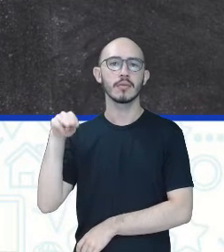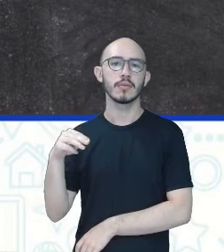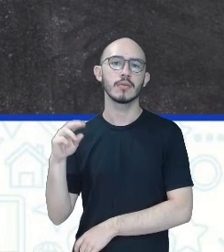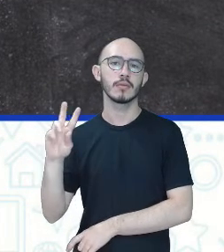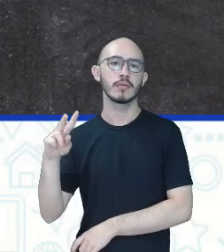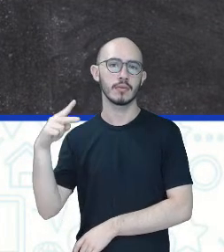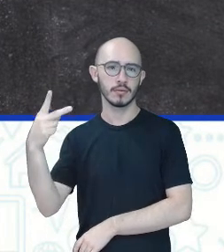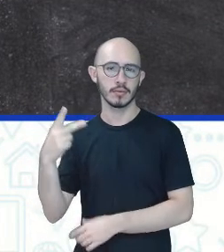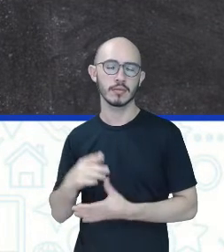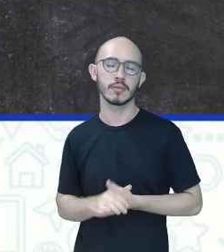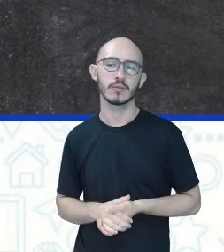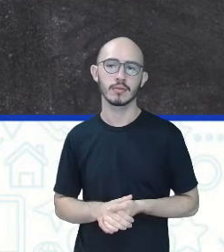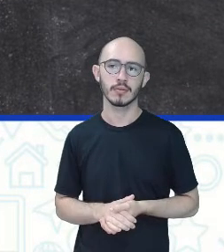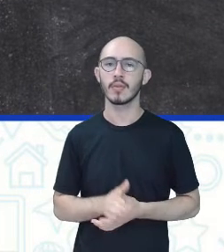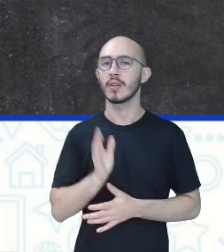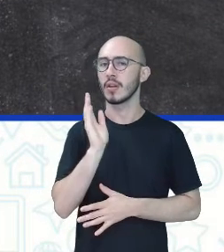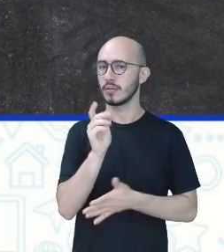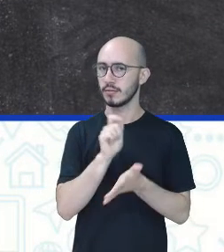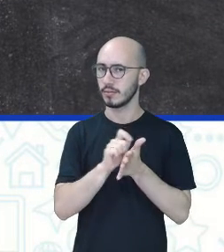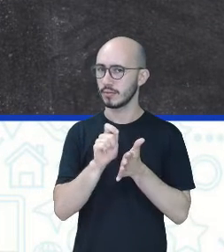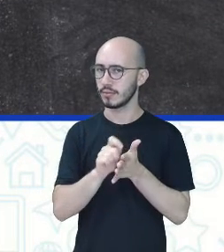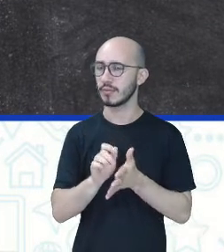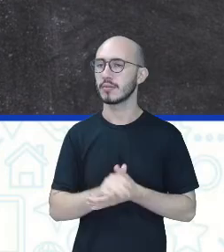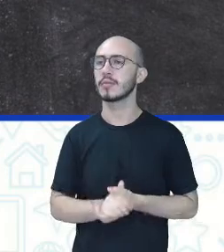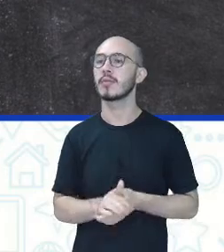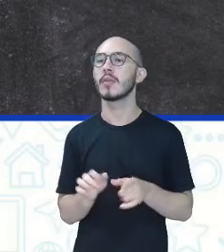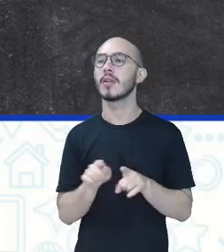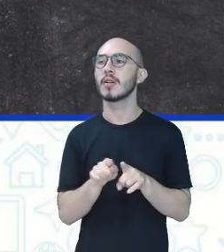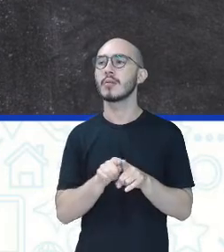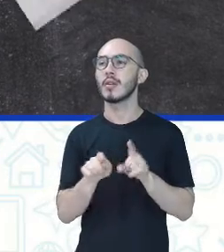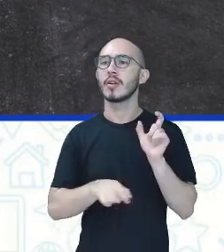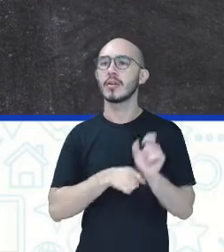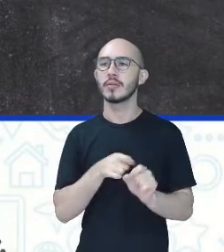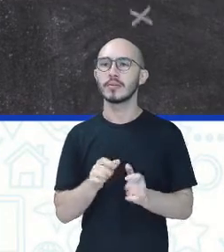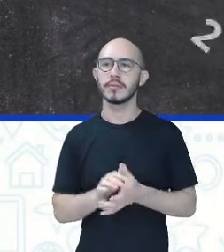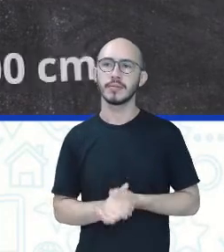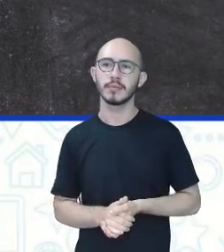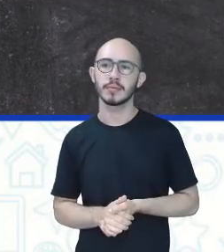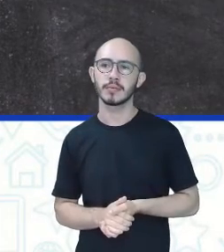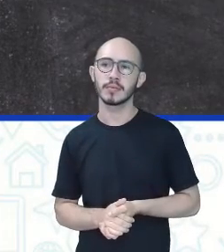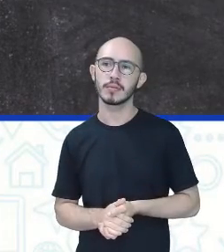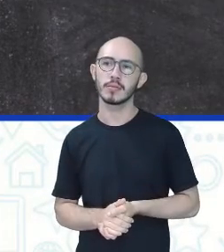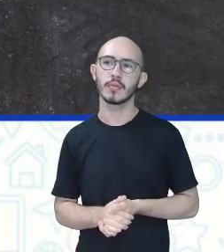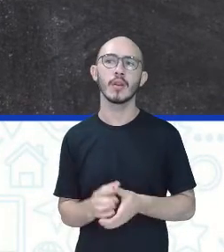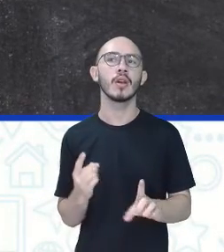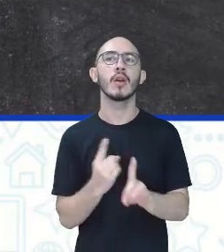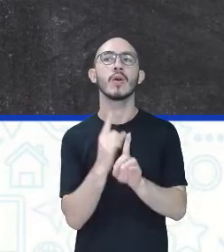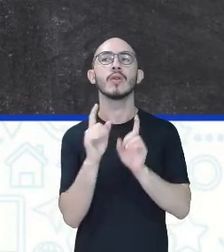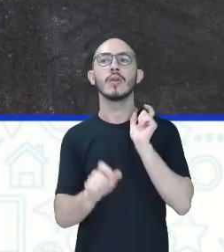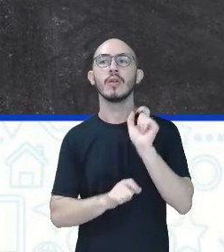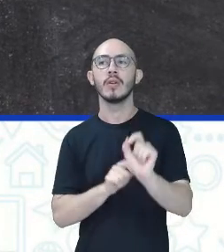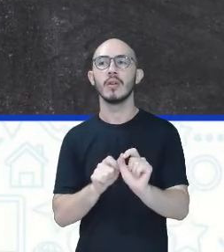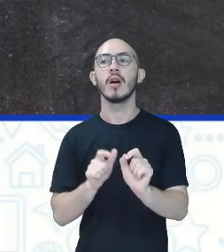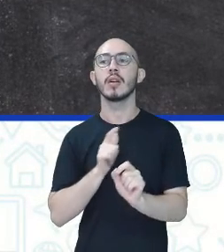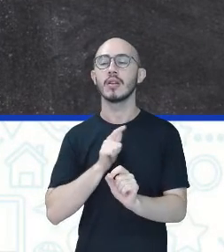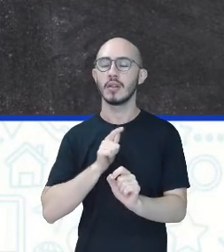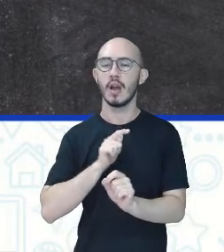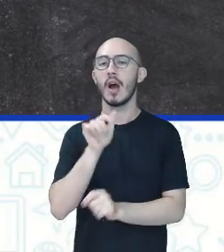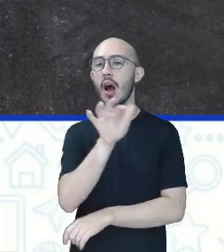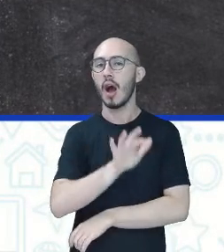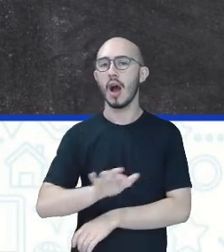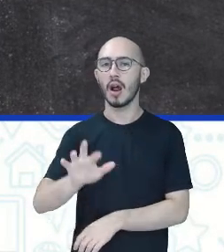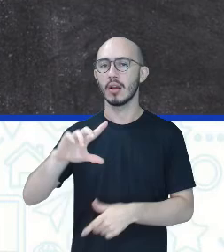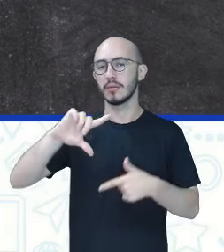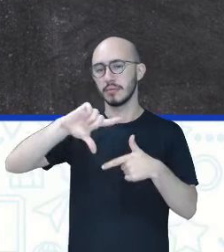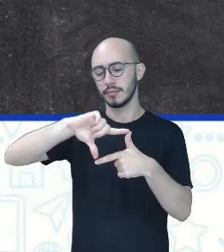centímetros quadrados. Então, já está anotado ali. Depois disso, a gente fez aí e encontrou a área do retângulo,